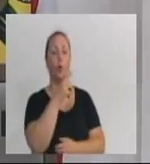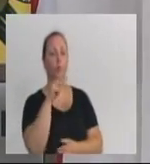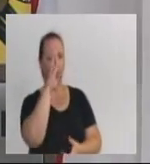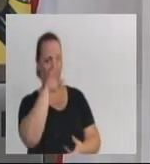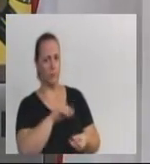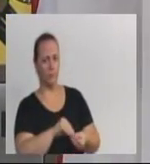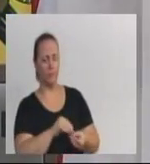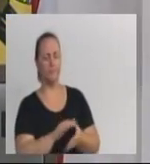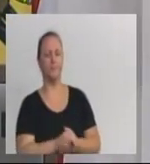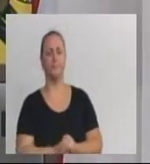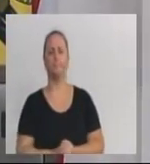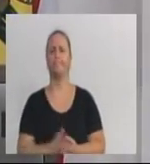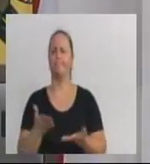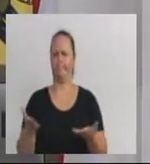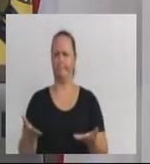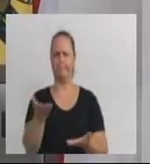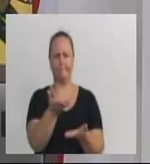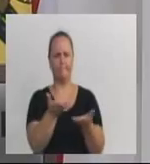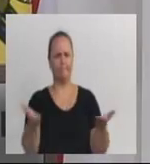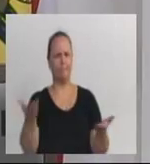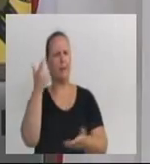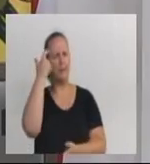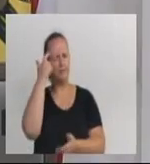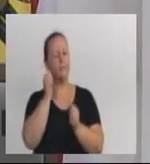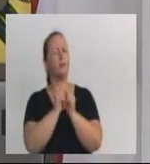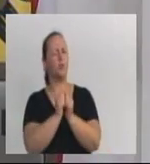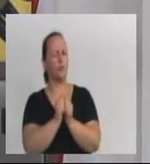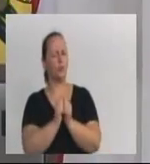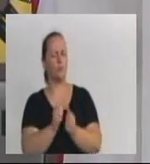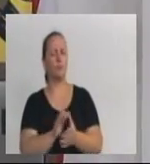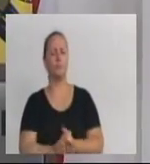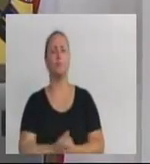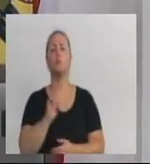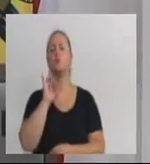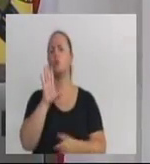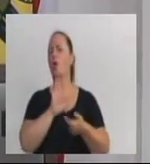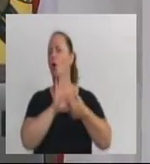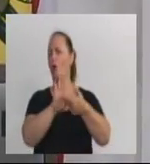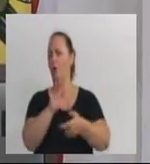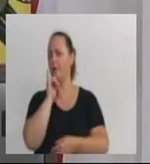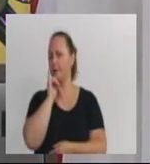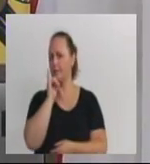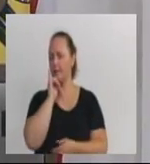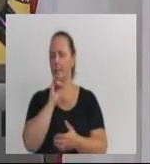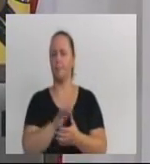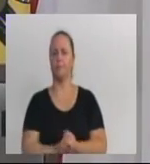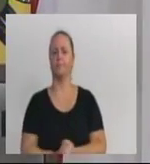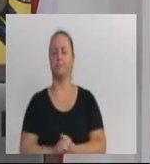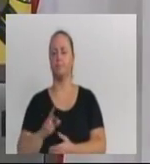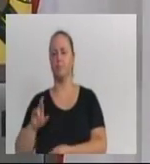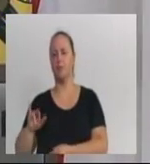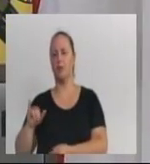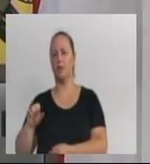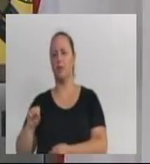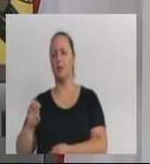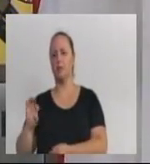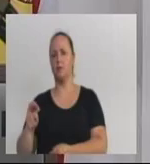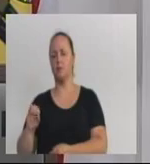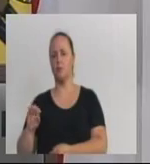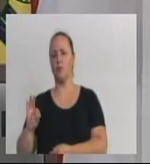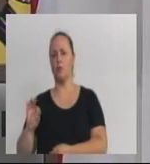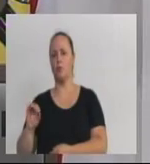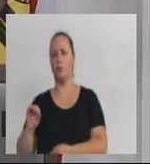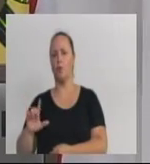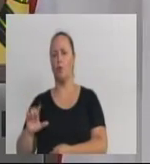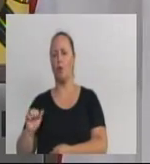vereador. Pensem comigo, só para exemplificar, a Risotolândia veio para cá e leva milhões de reais